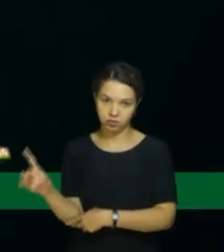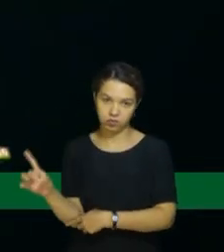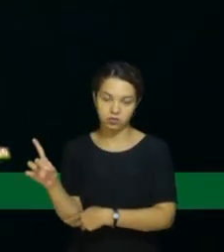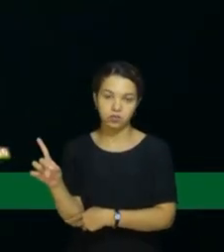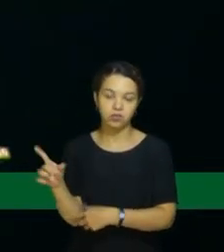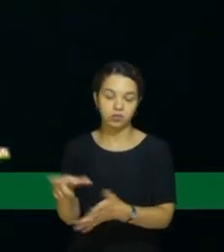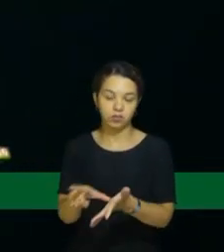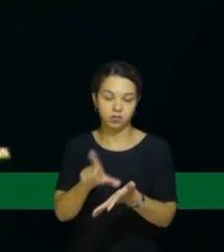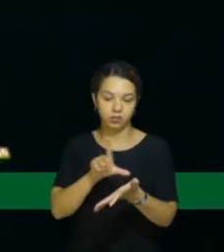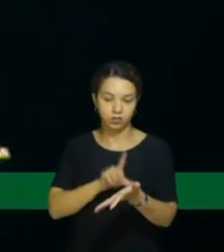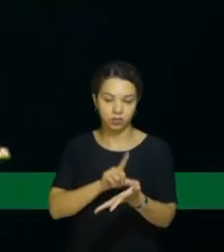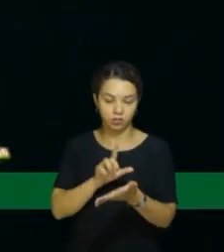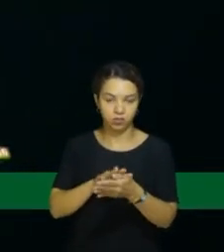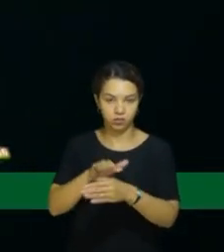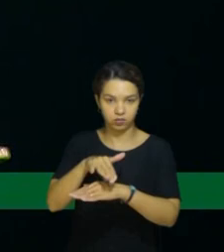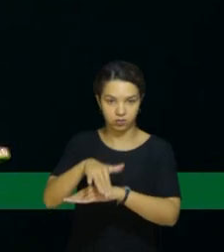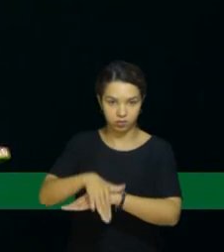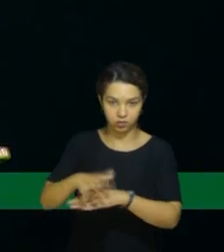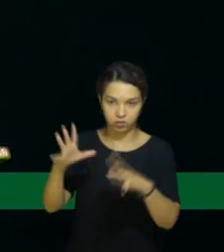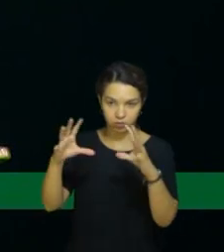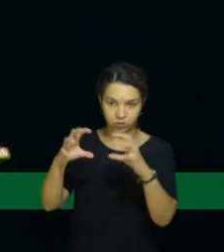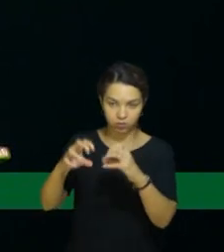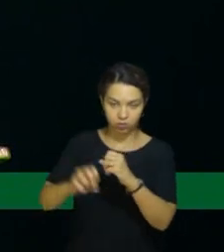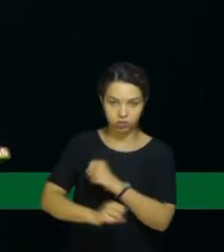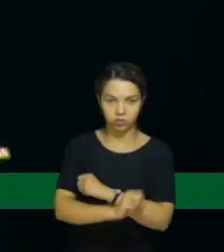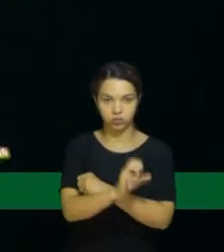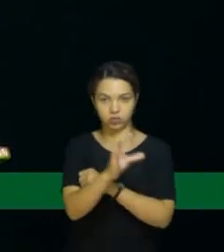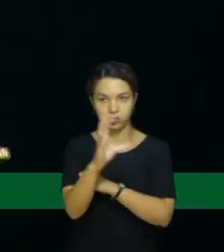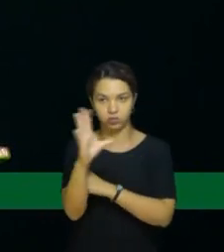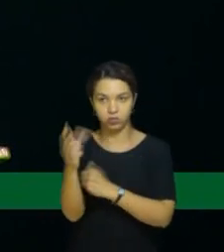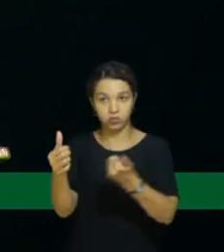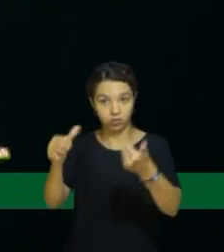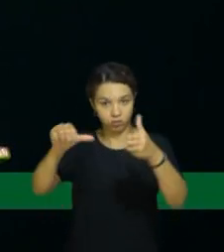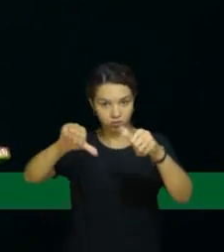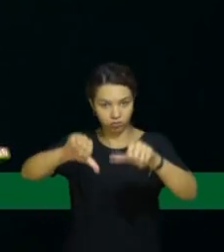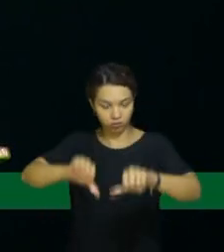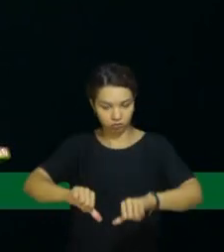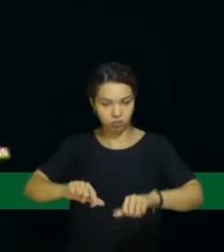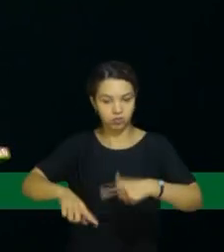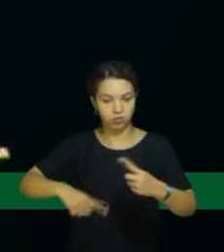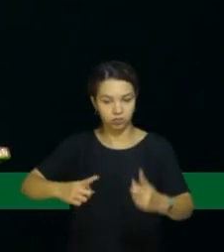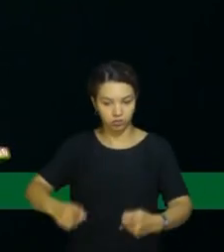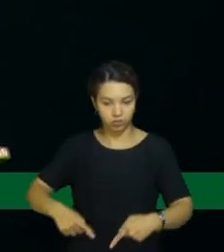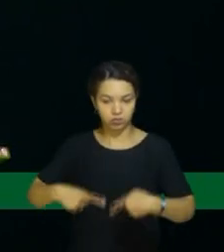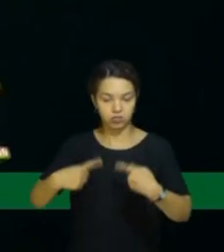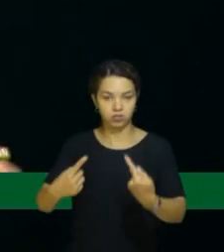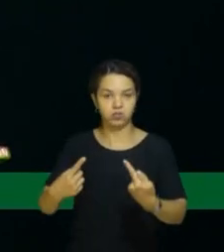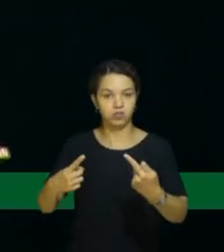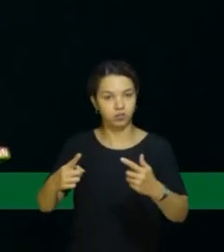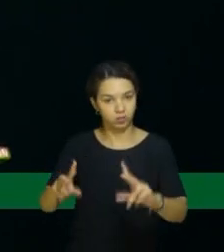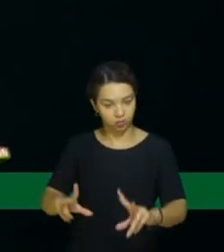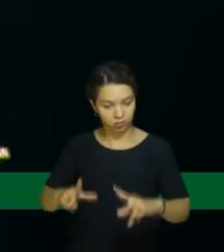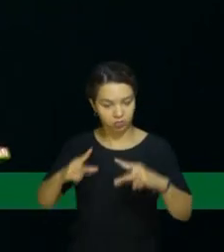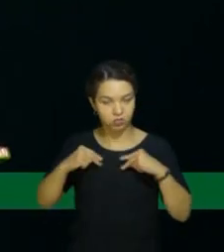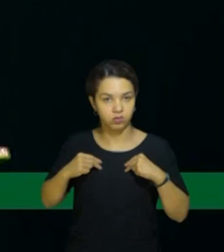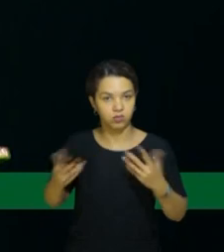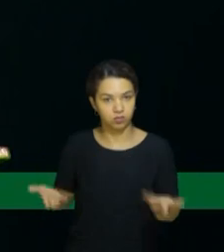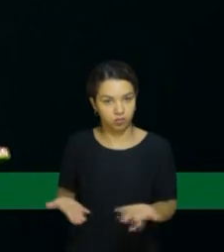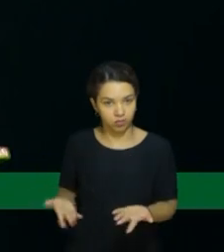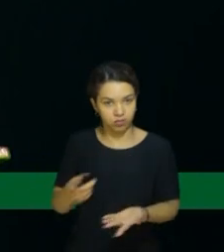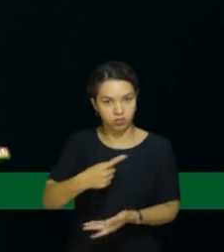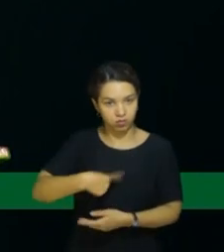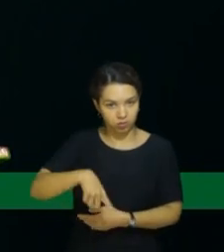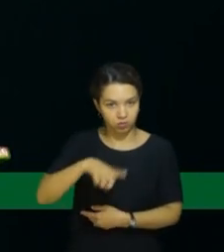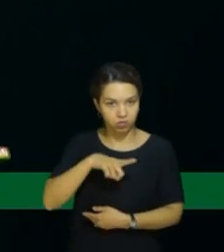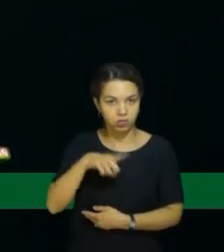sem desafios a vida é uma rotina uma lenta agonia Sem Crise não há mérito estamos vivendo isso agora no Rio